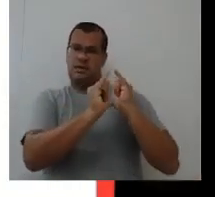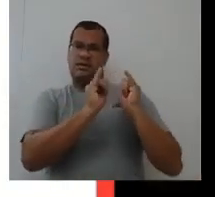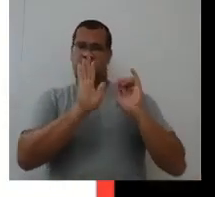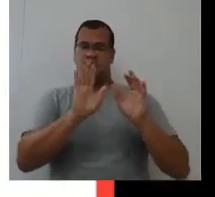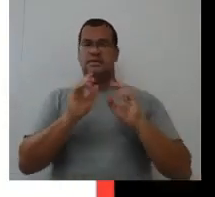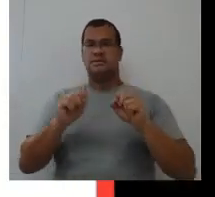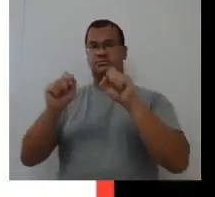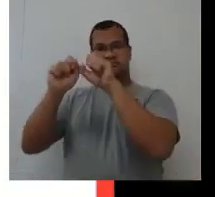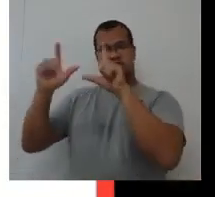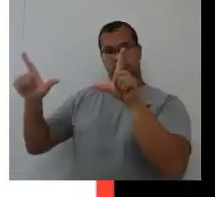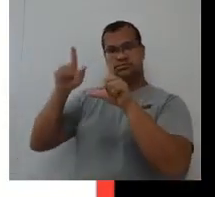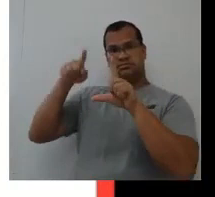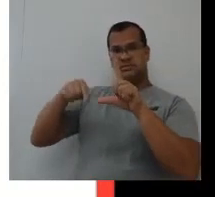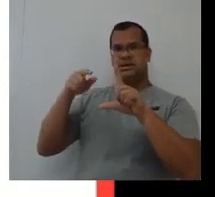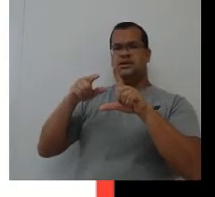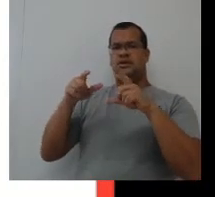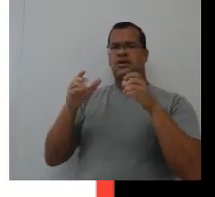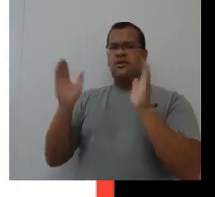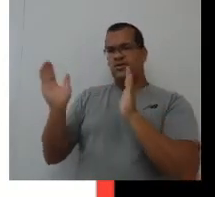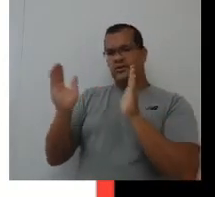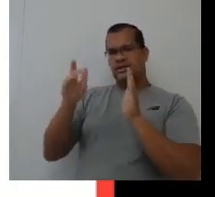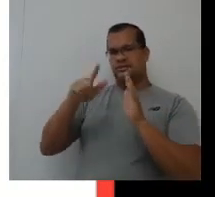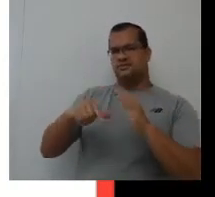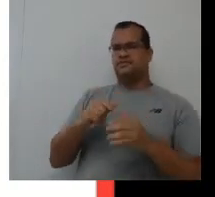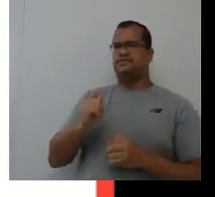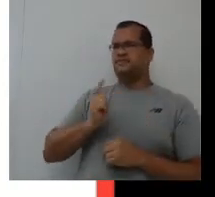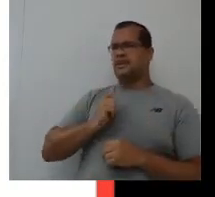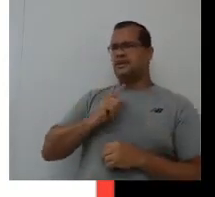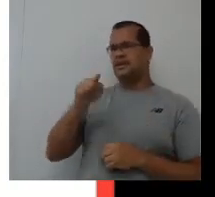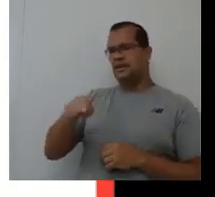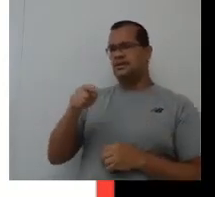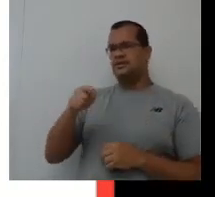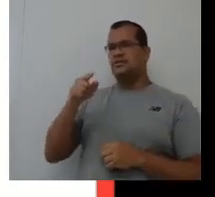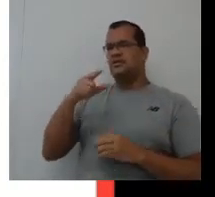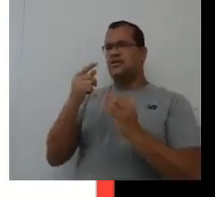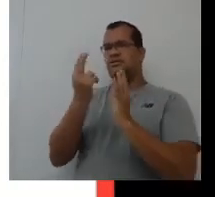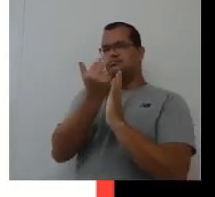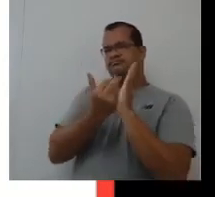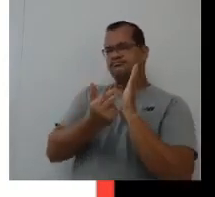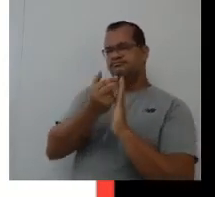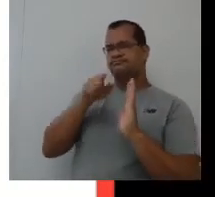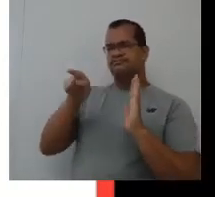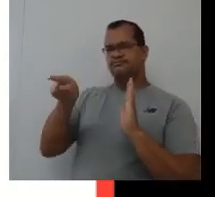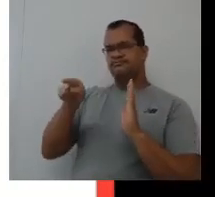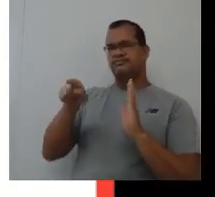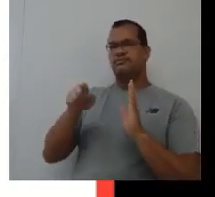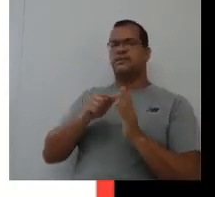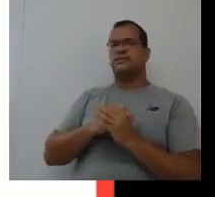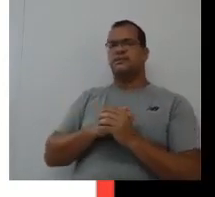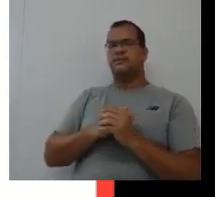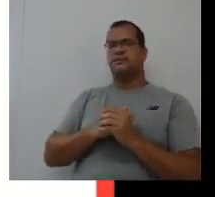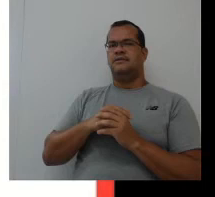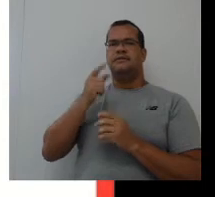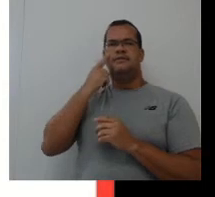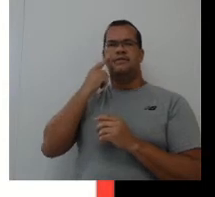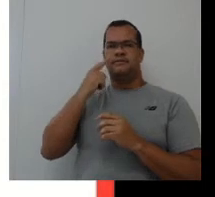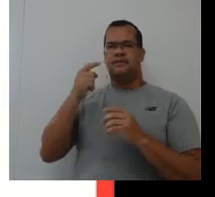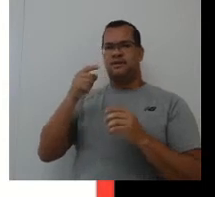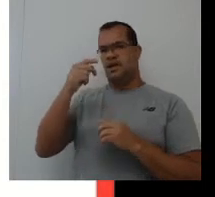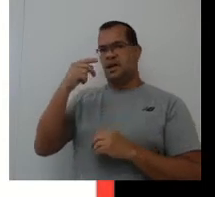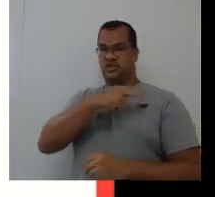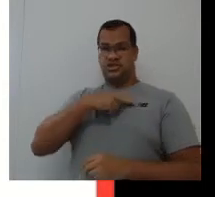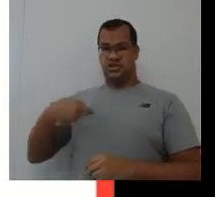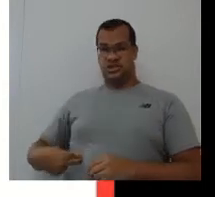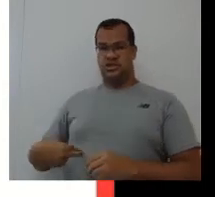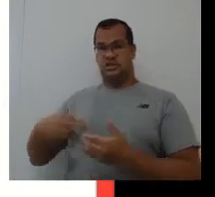imagens falam sobre seus tempos, né? Então aqui a gente tem uma charge trazendo aí a partilha da China.